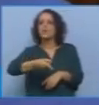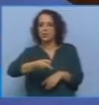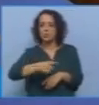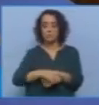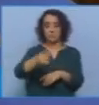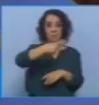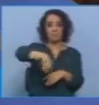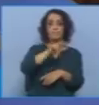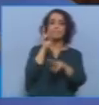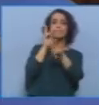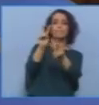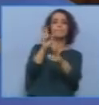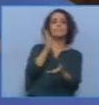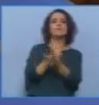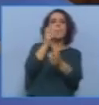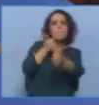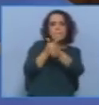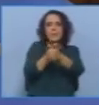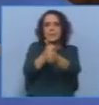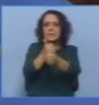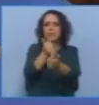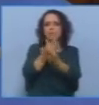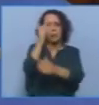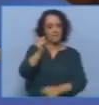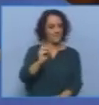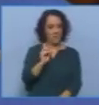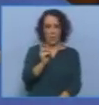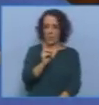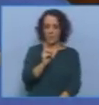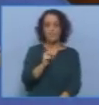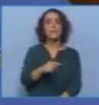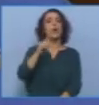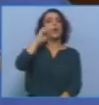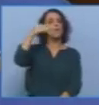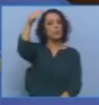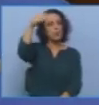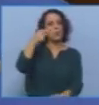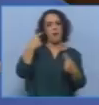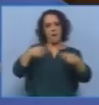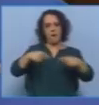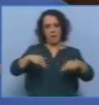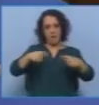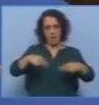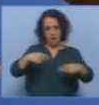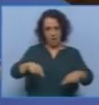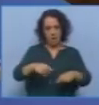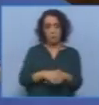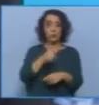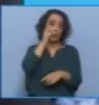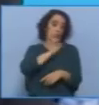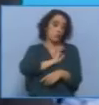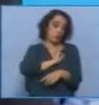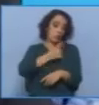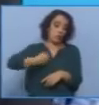a olhar só para as perseguições presentes. Há um futuro em que o Senhor, nosso